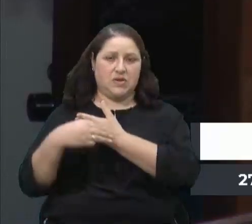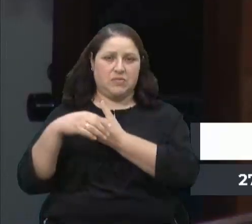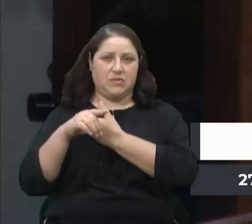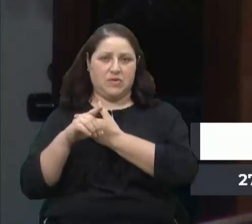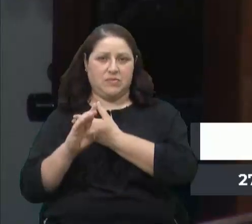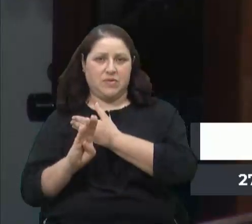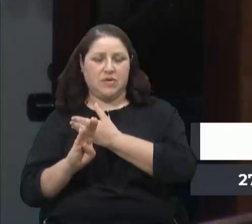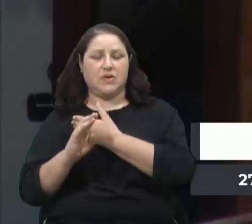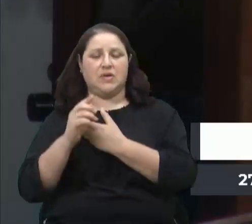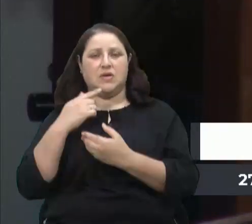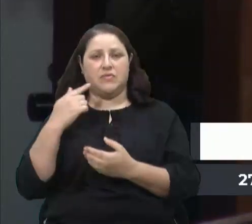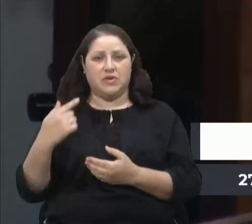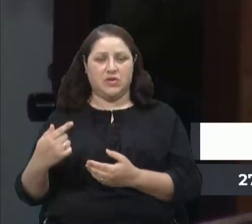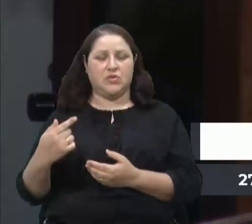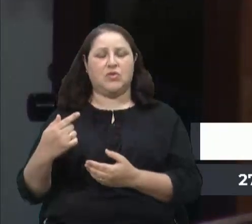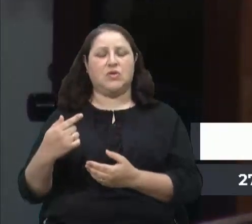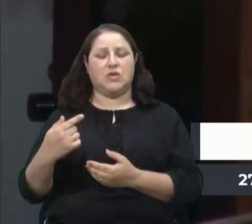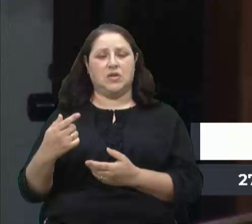Gladys, pela cedência do espaço.